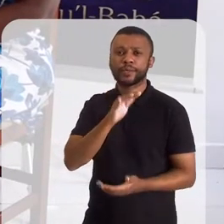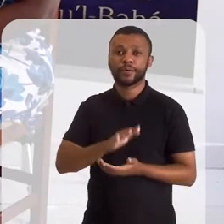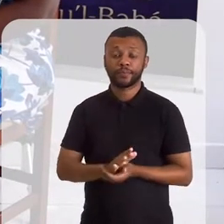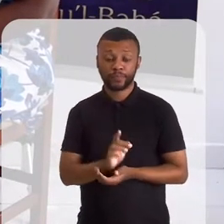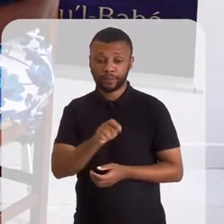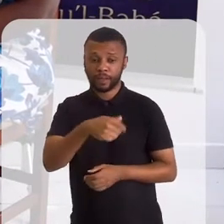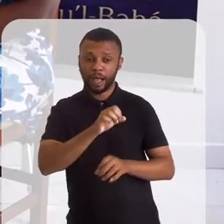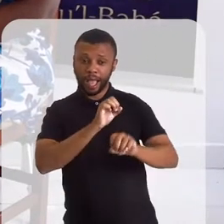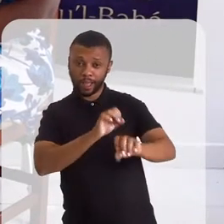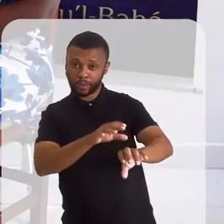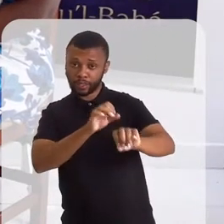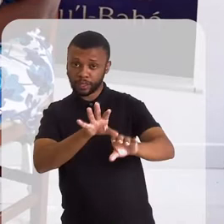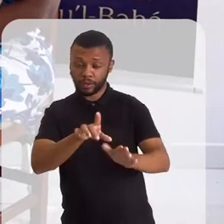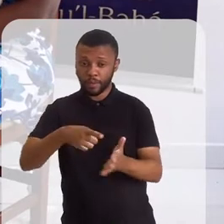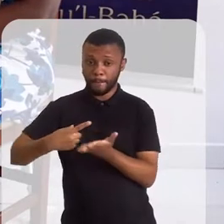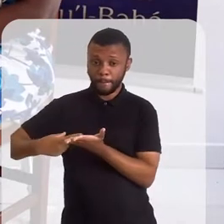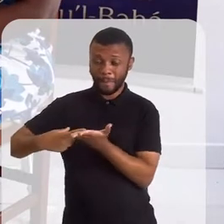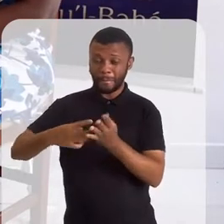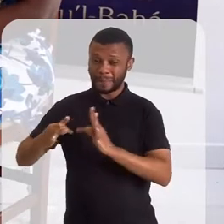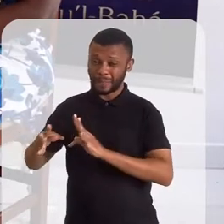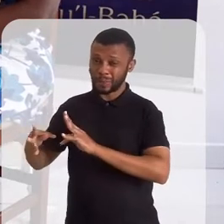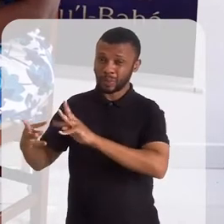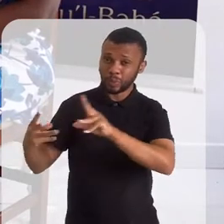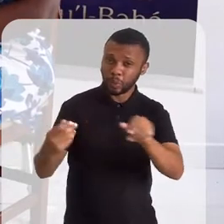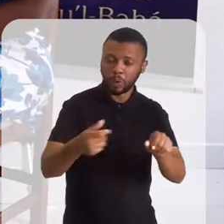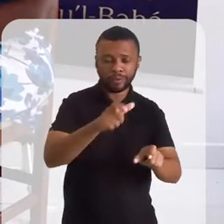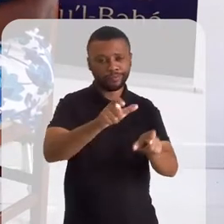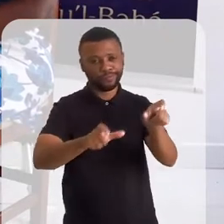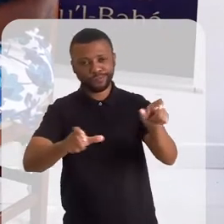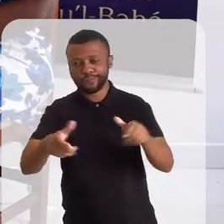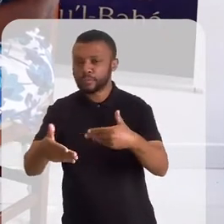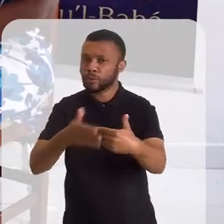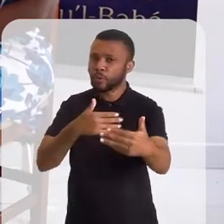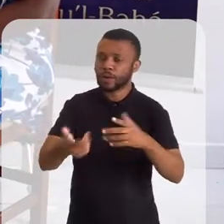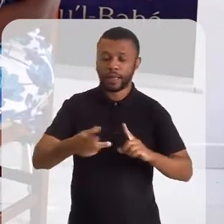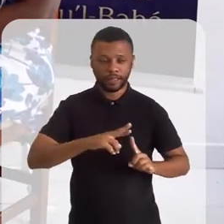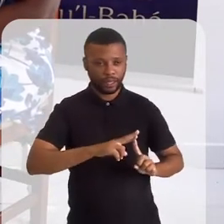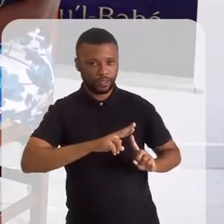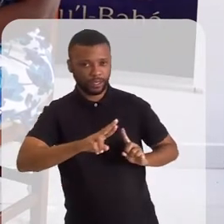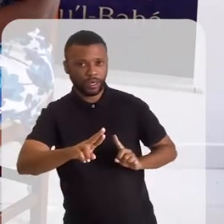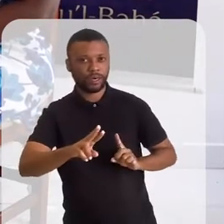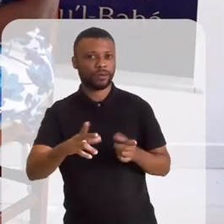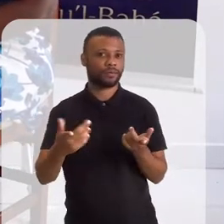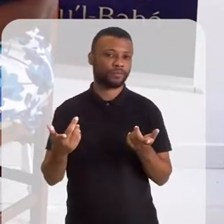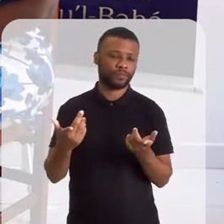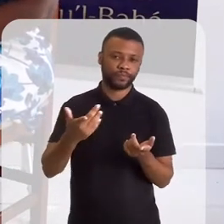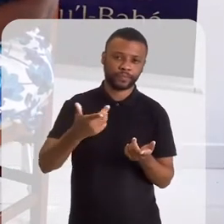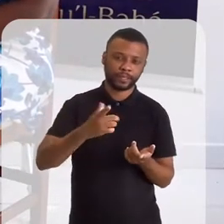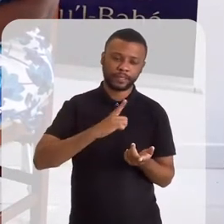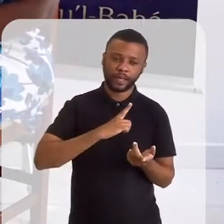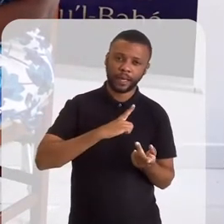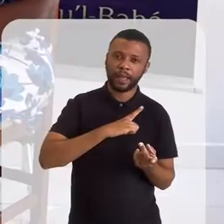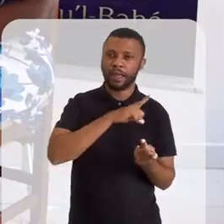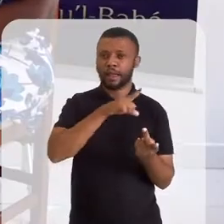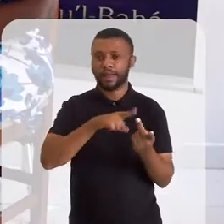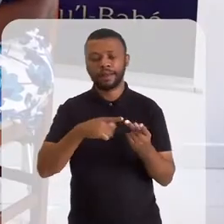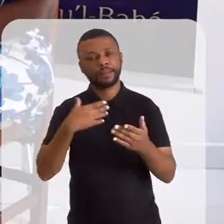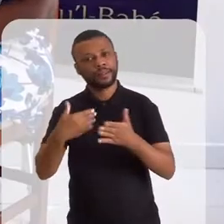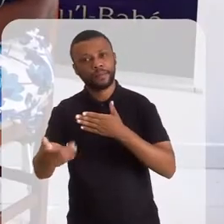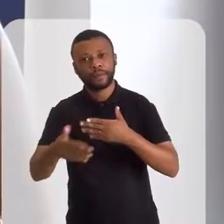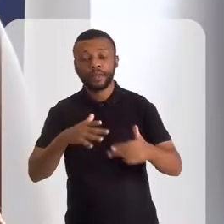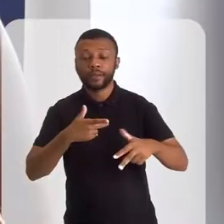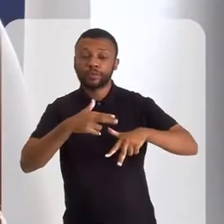entendimento, por exemplo, de que educação deve ser compulsória e universal, ou seja, para todos, independente da